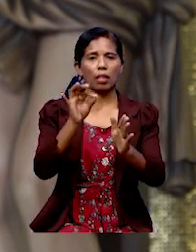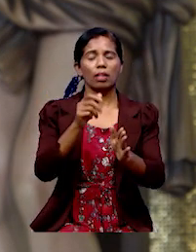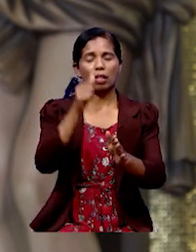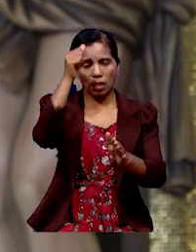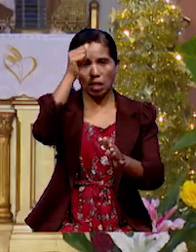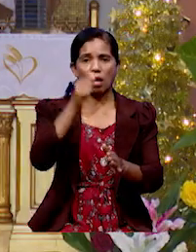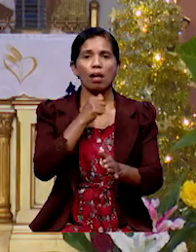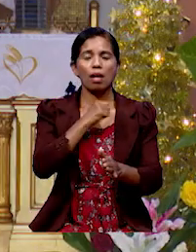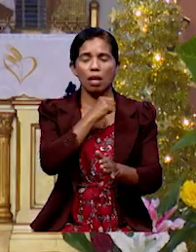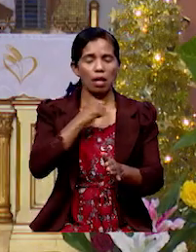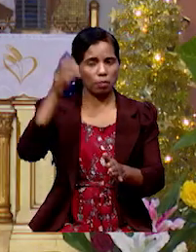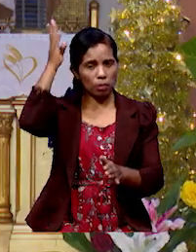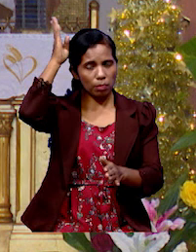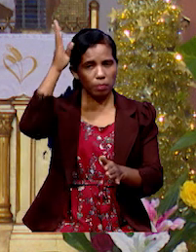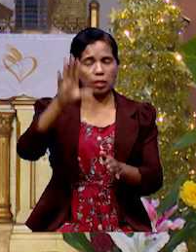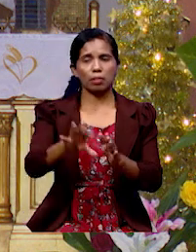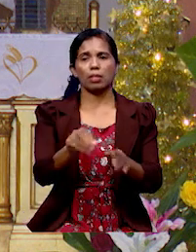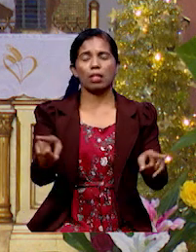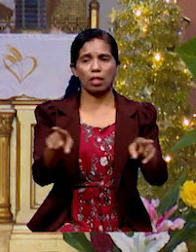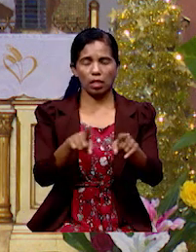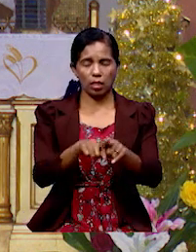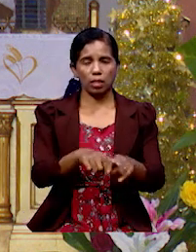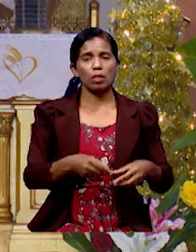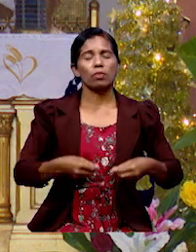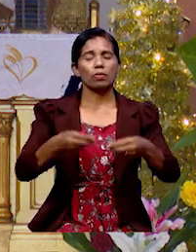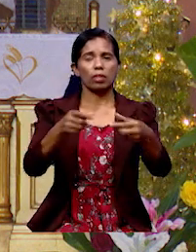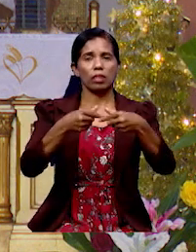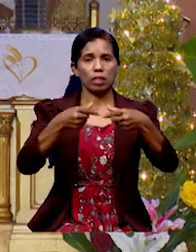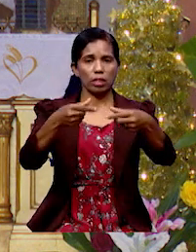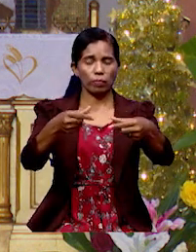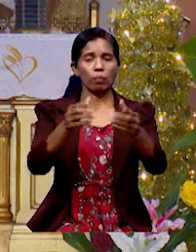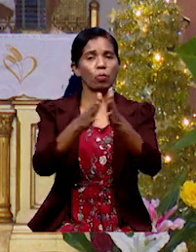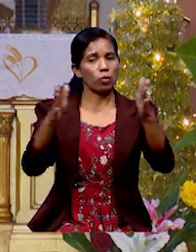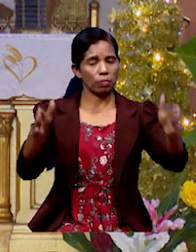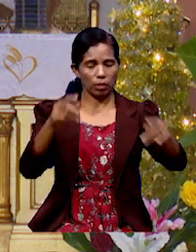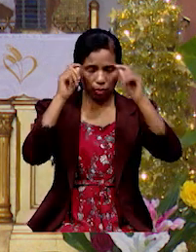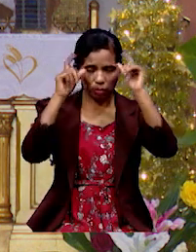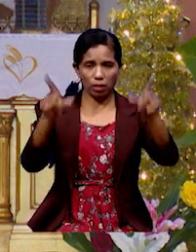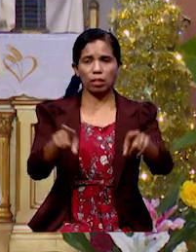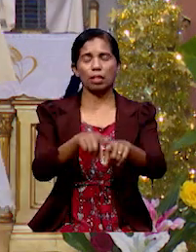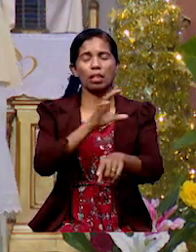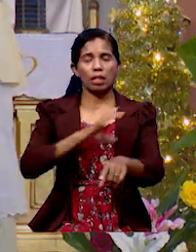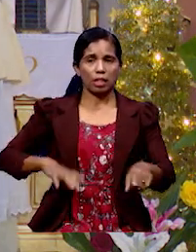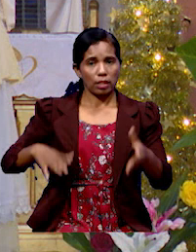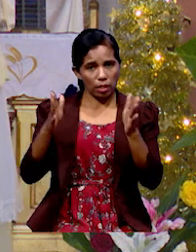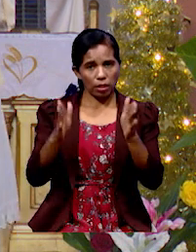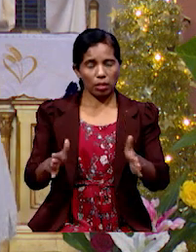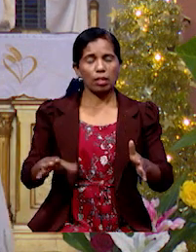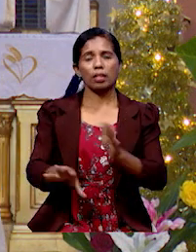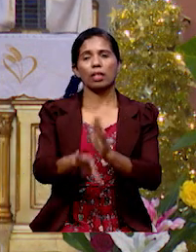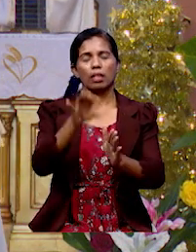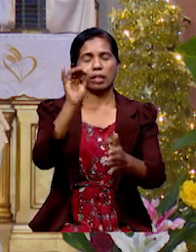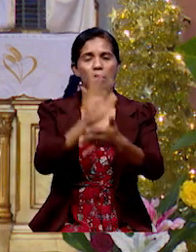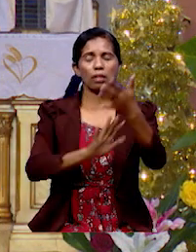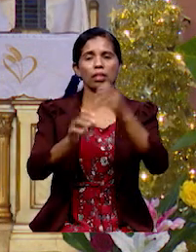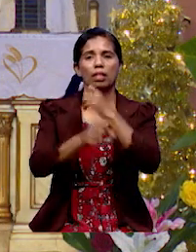Carmo da Silva Bacardial, né? Hanesan prêmio bot nebe Timor-Leste, Liliu, Sarane Católica Retang e a celebração